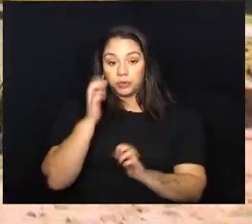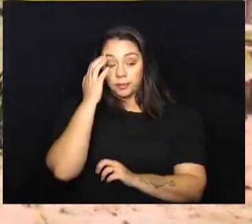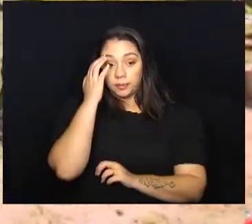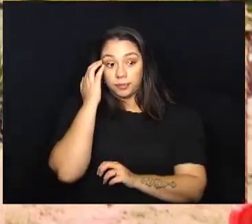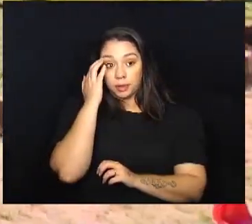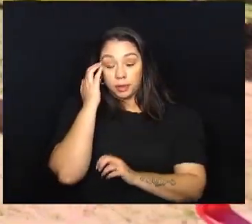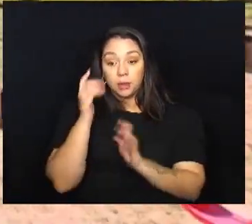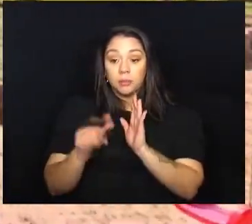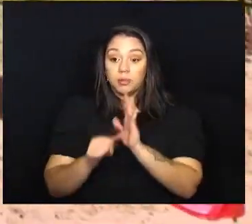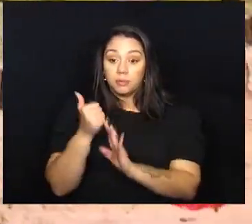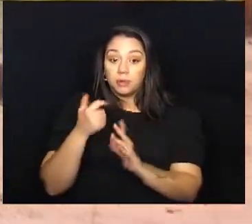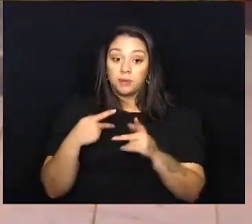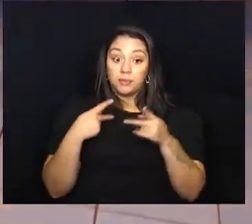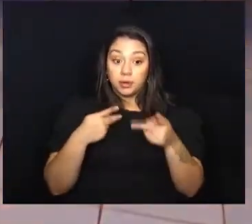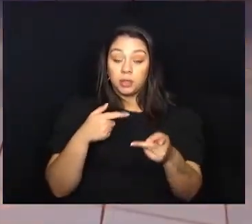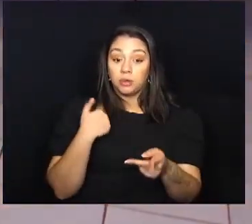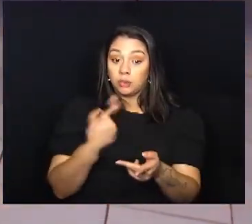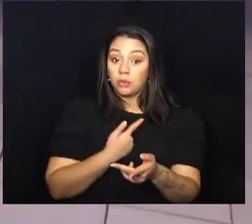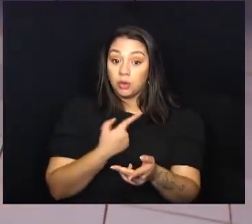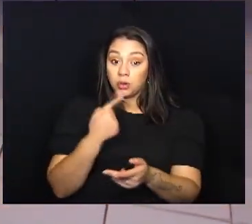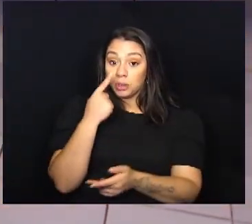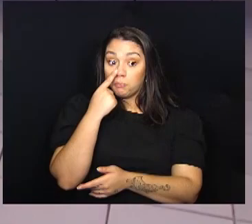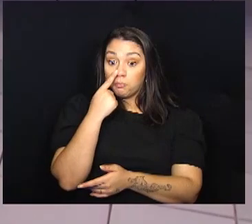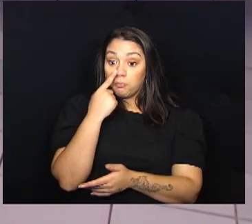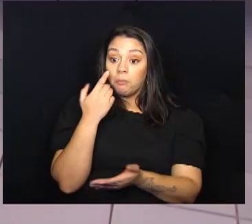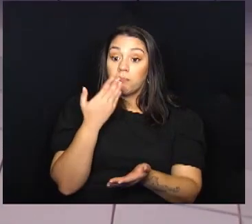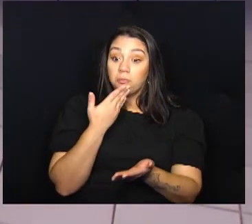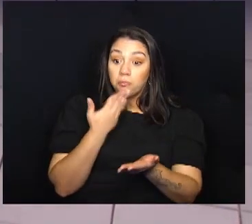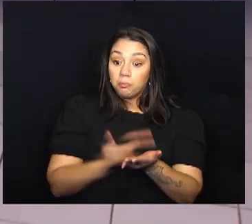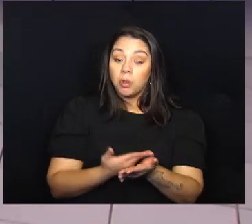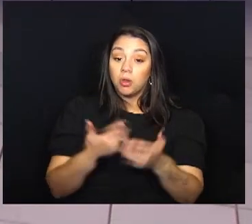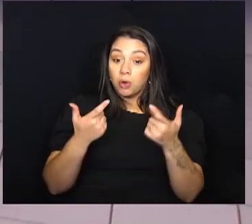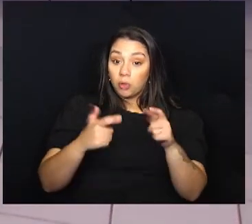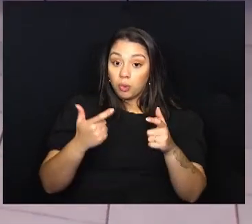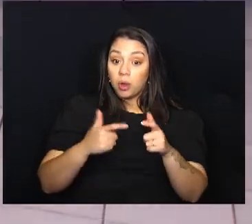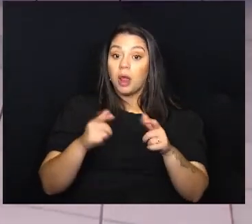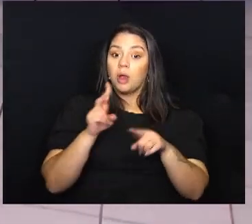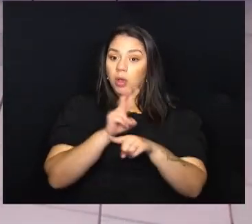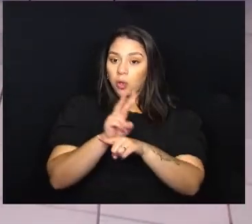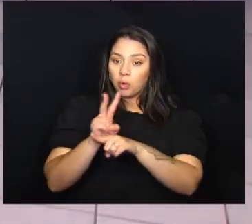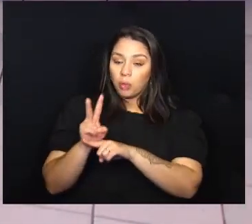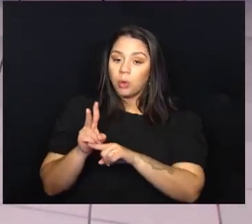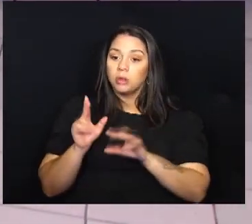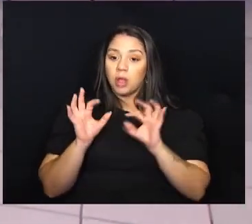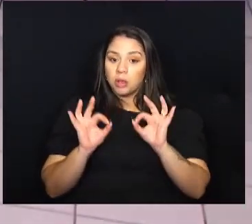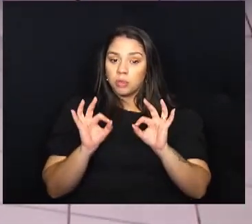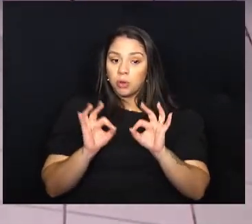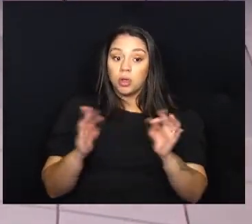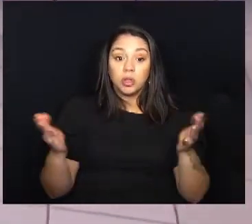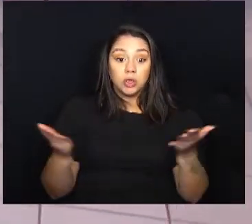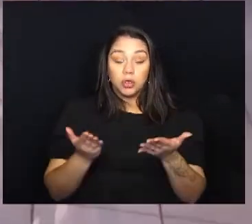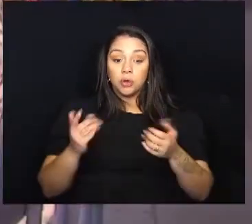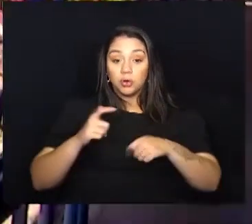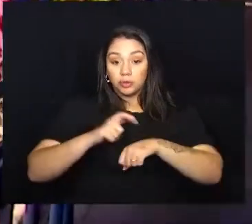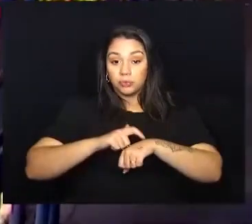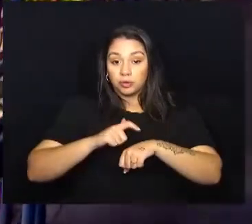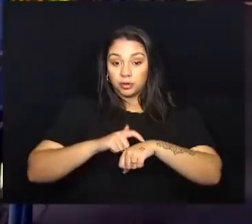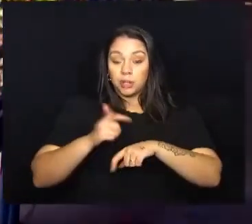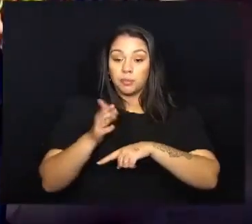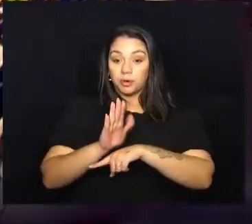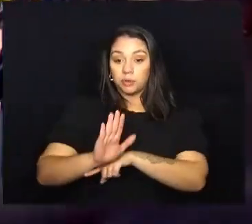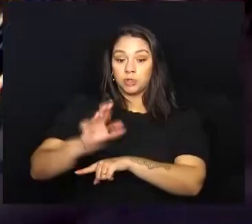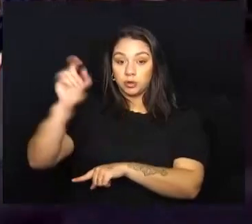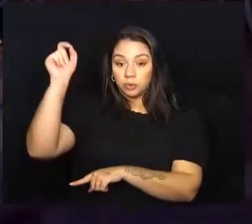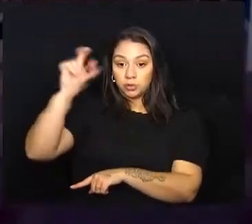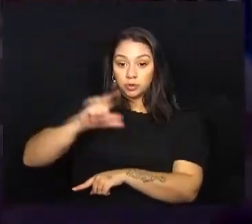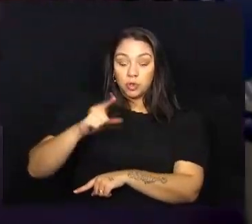visita ficamos impressionados, vimos que o local é bem cuidado, E hoje o tempo está ajudando, está sol, então você vê